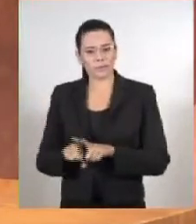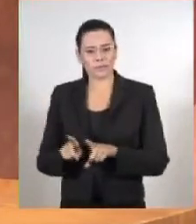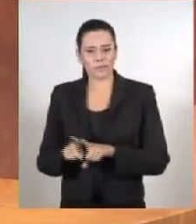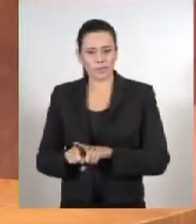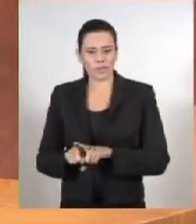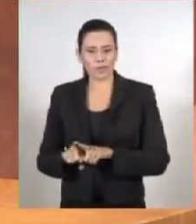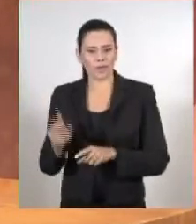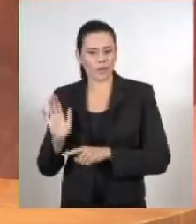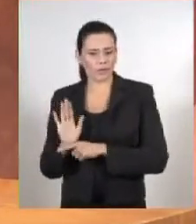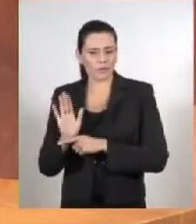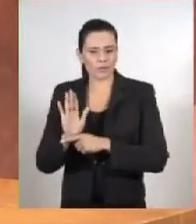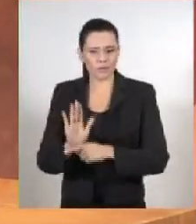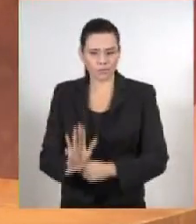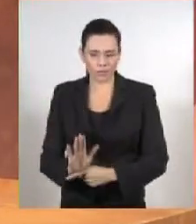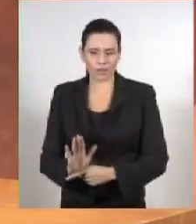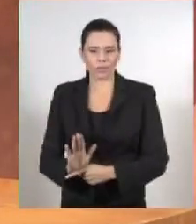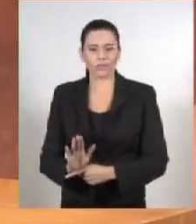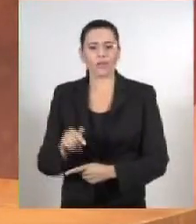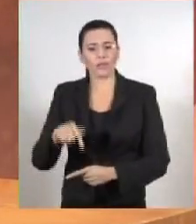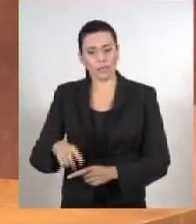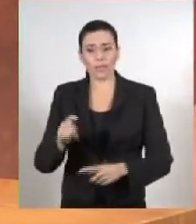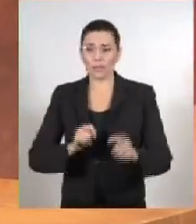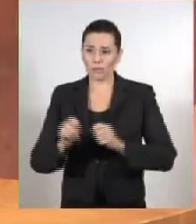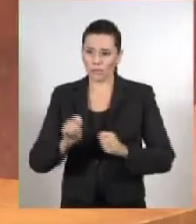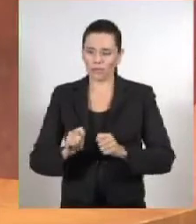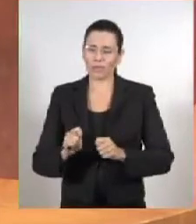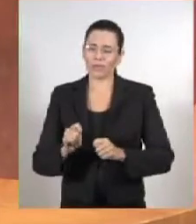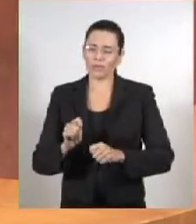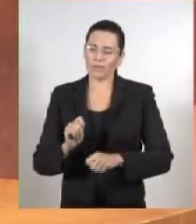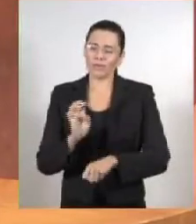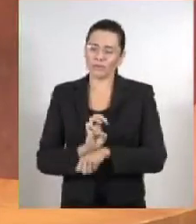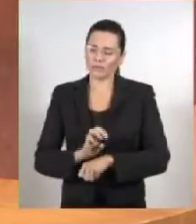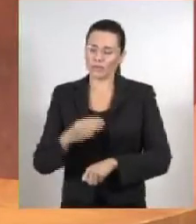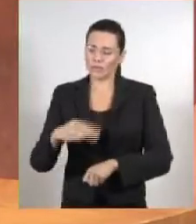vamos ter uma economia do Estado forte, é a